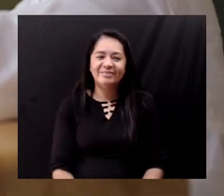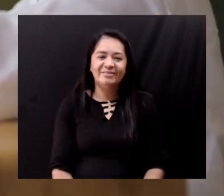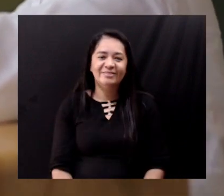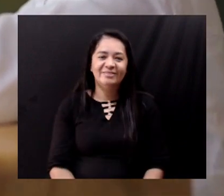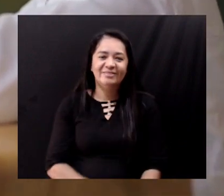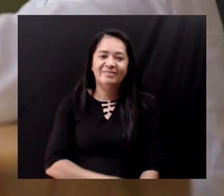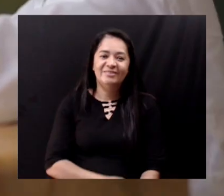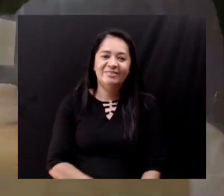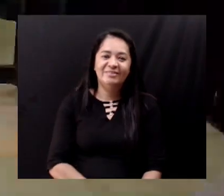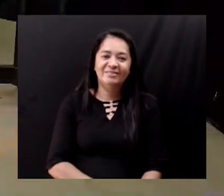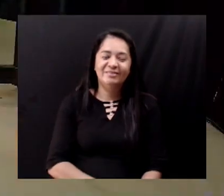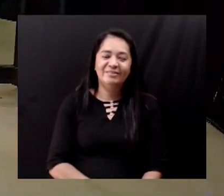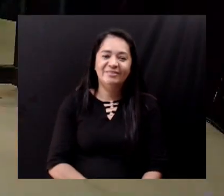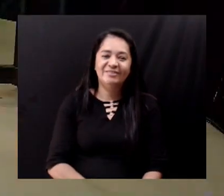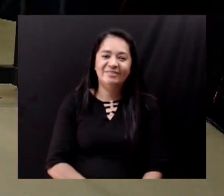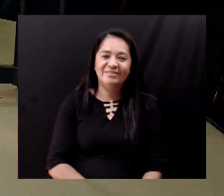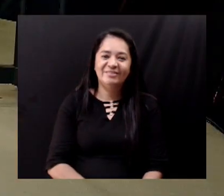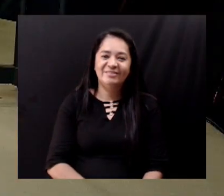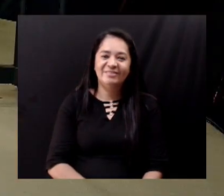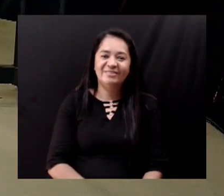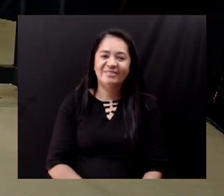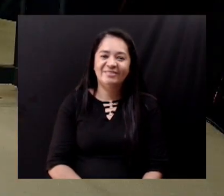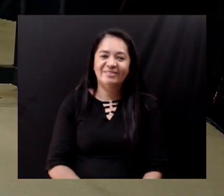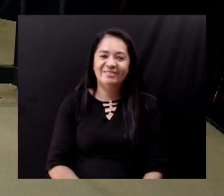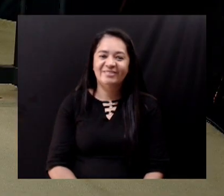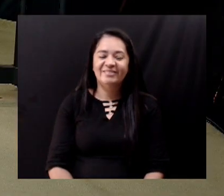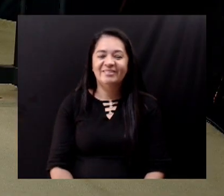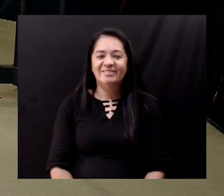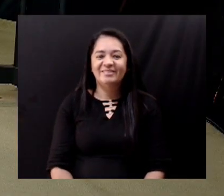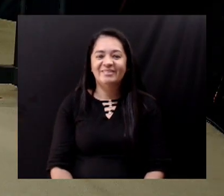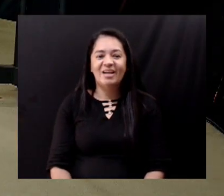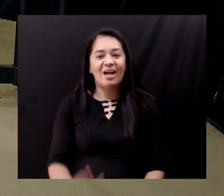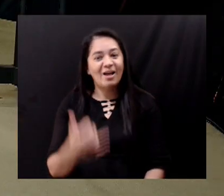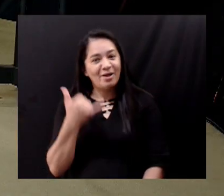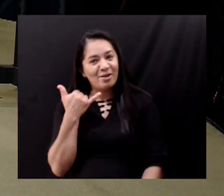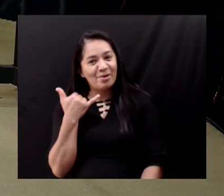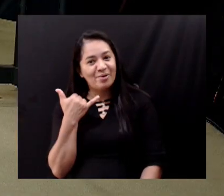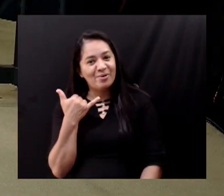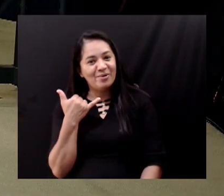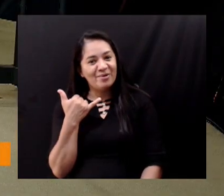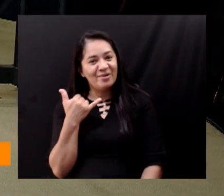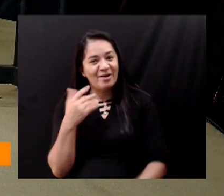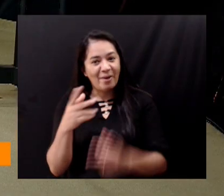gente! Ai, ai. Alô? É do Disque Pizza?